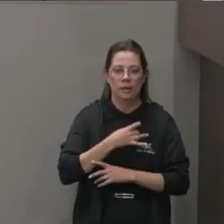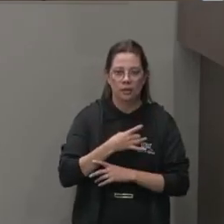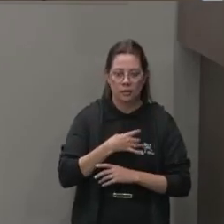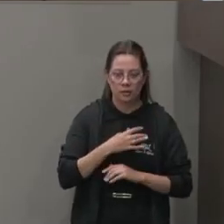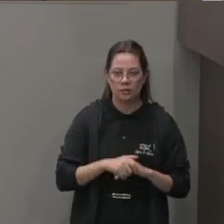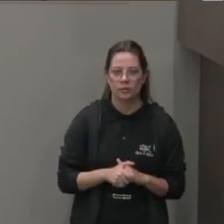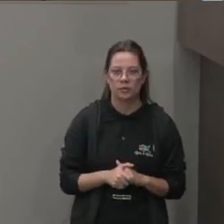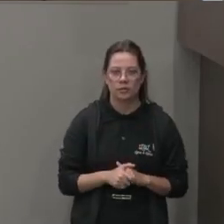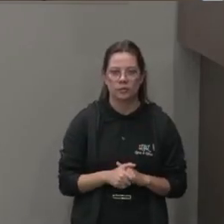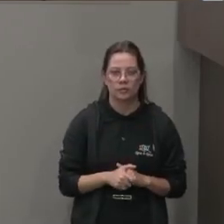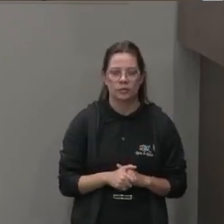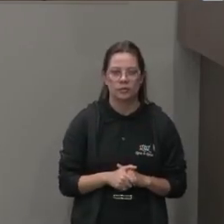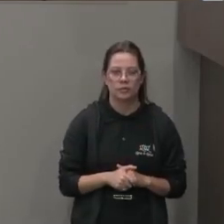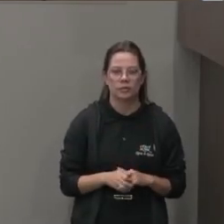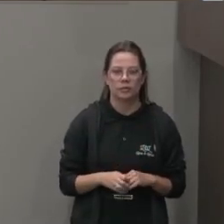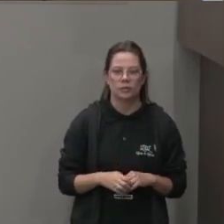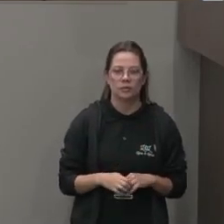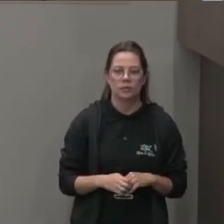de lei.